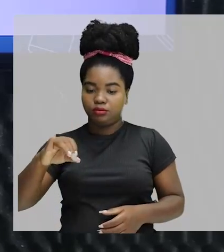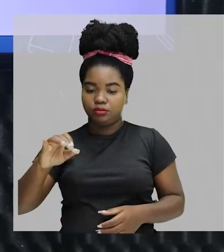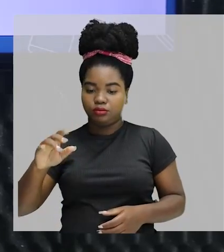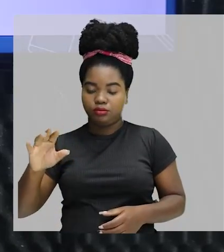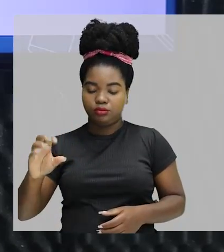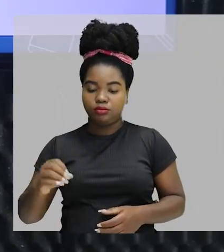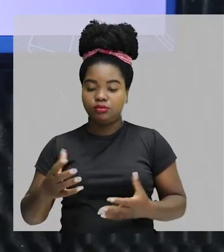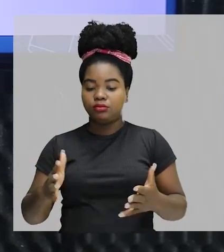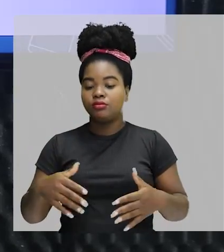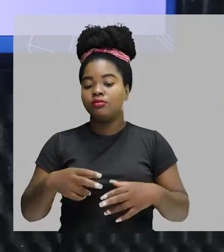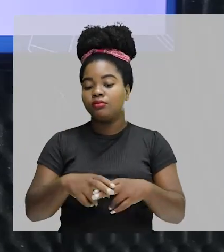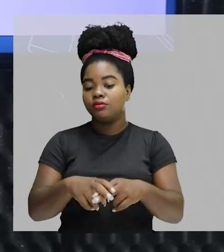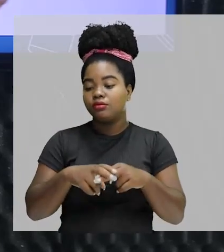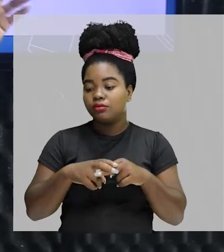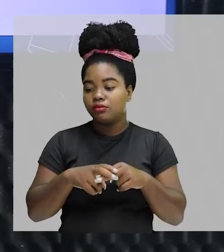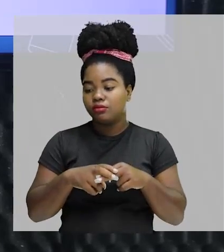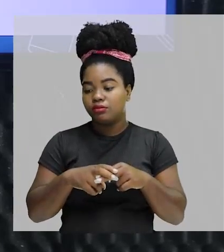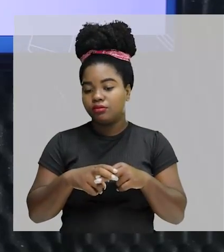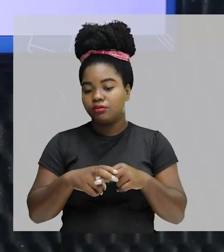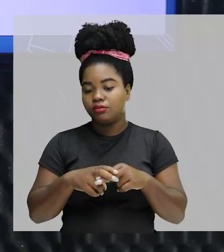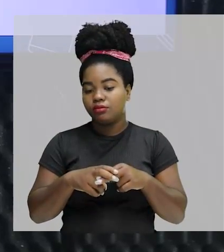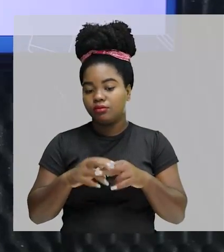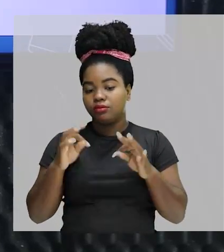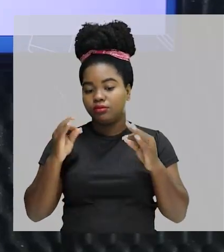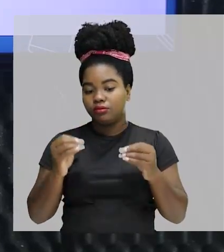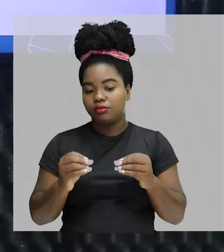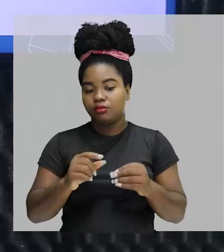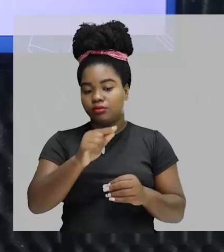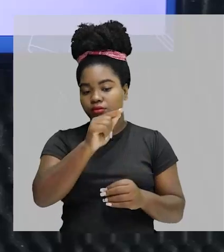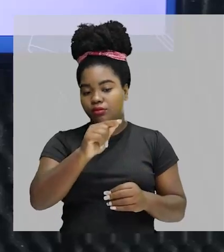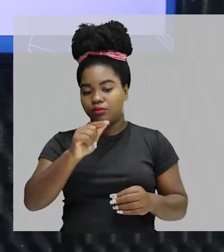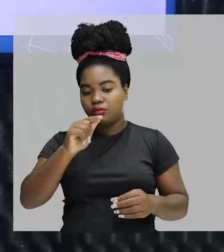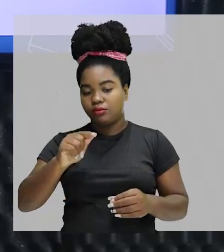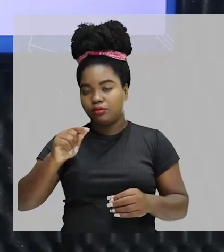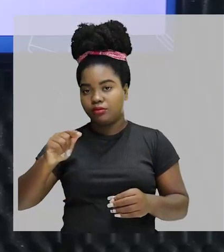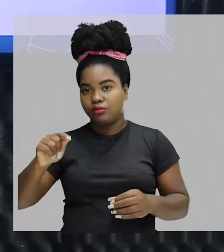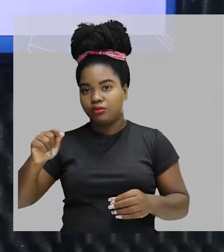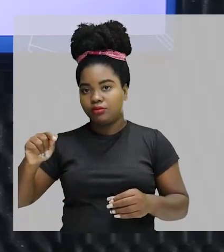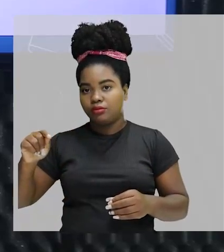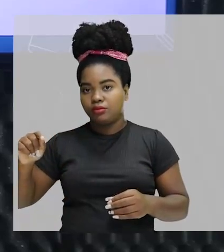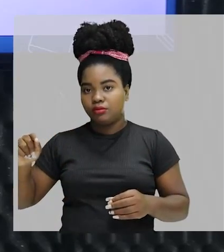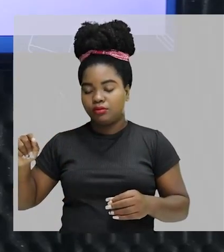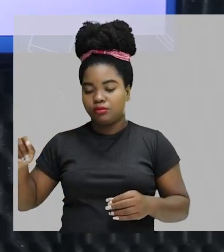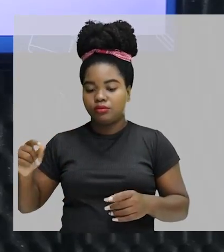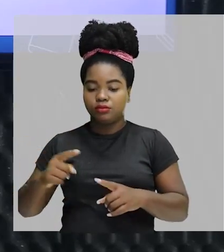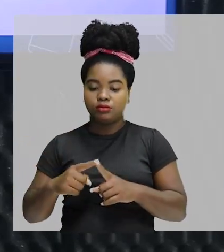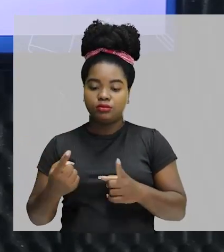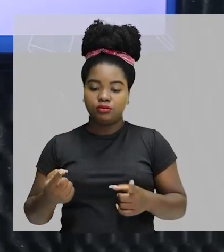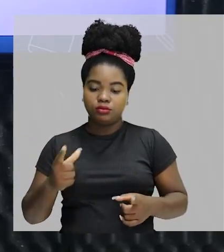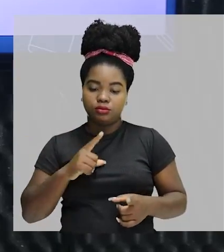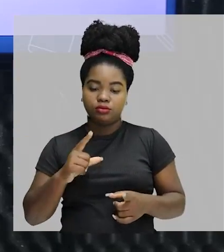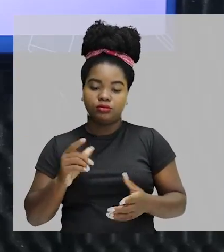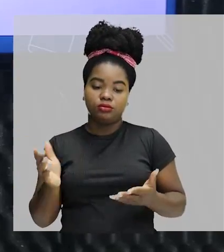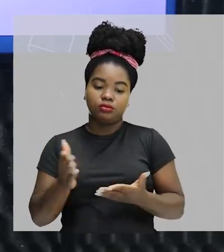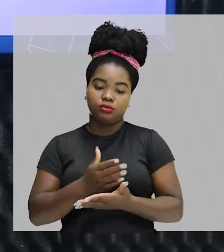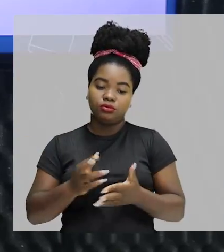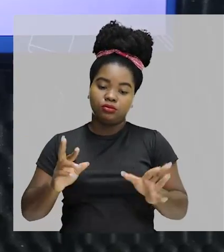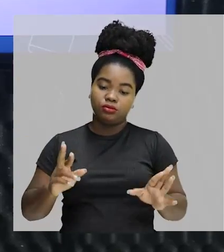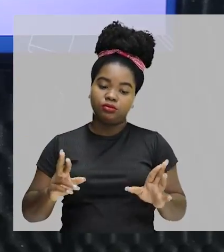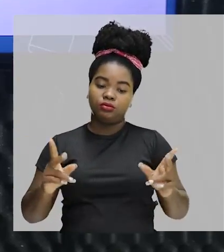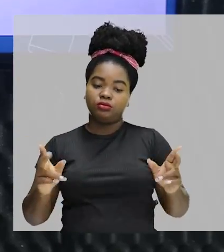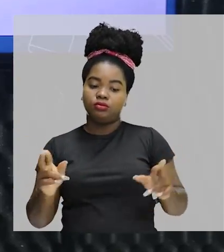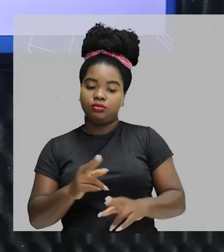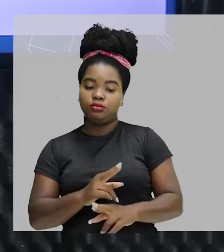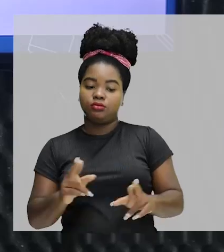é que esse pedaço, ó, é todo pontilhado, tá? Mas teve alguma diferença em relação